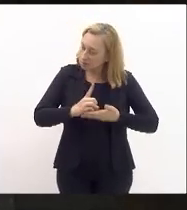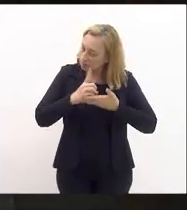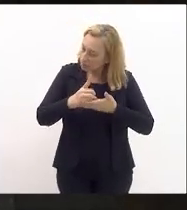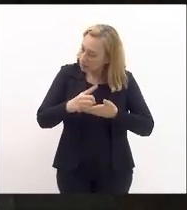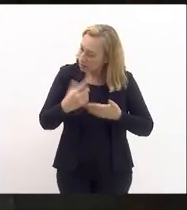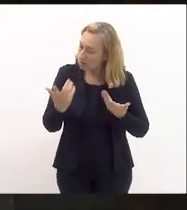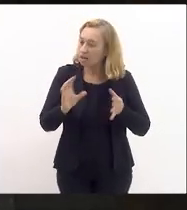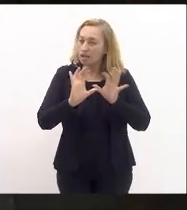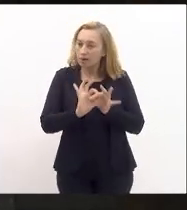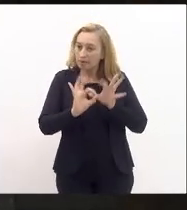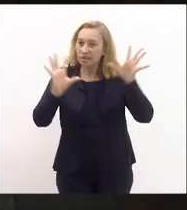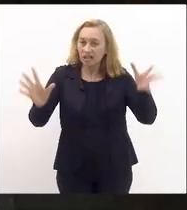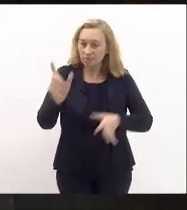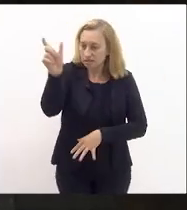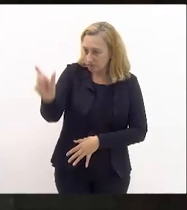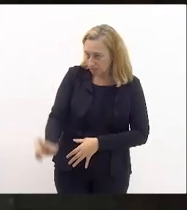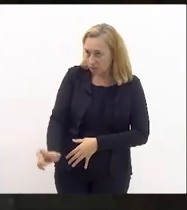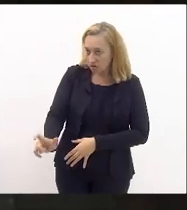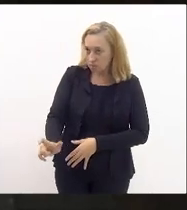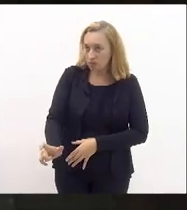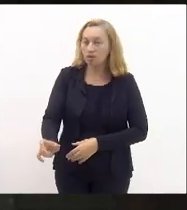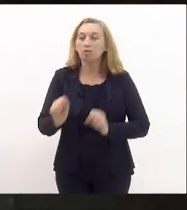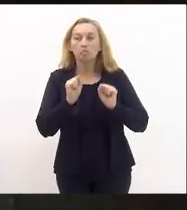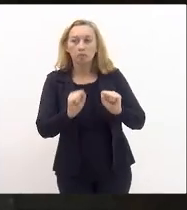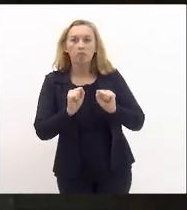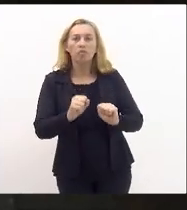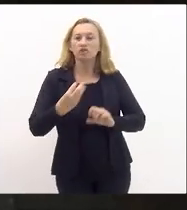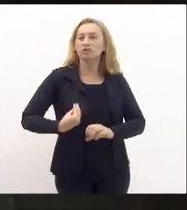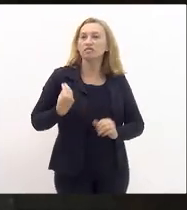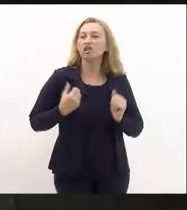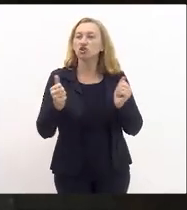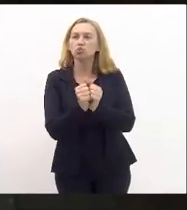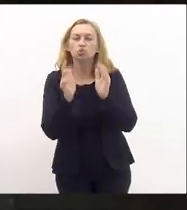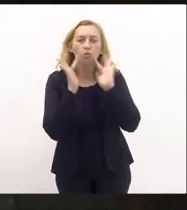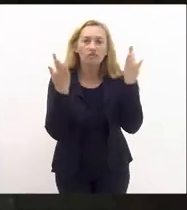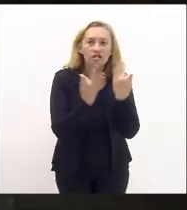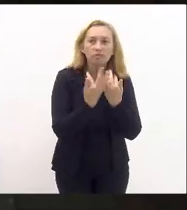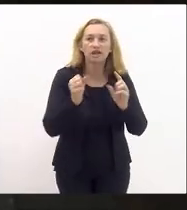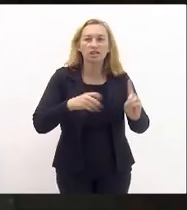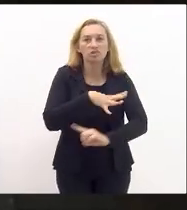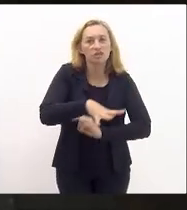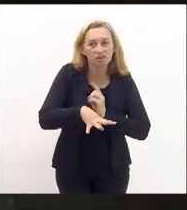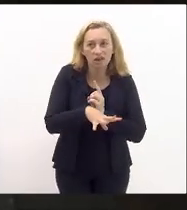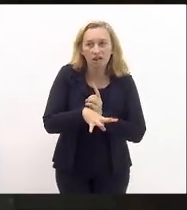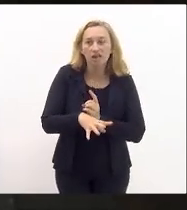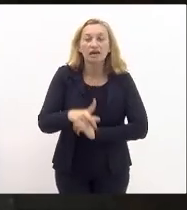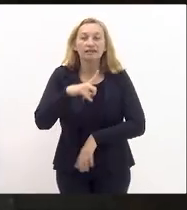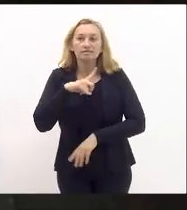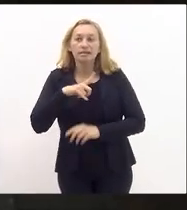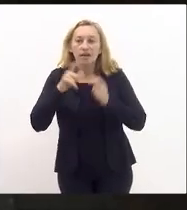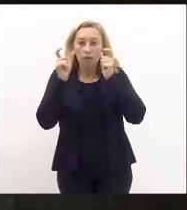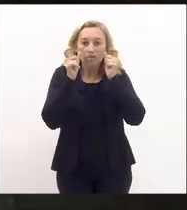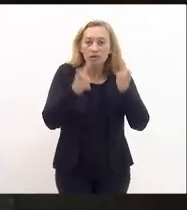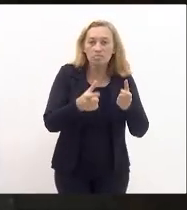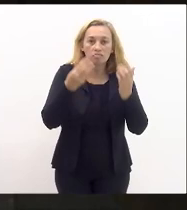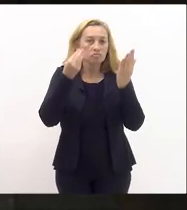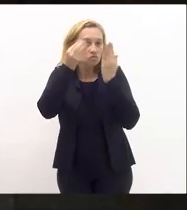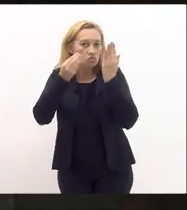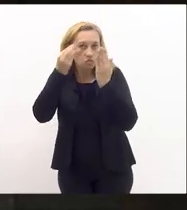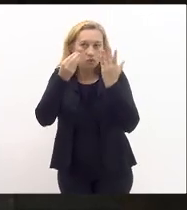da liberdade dessa pessoa para que ela possa conviver com a sua família, conviver com a sociedade e ter atenção